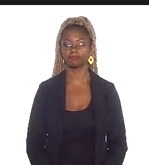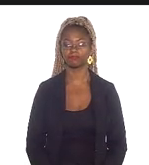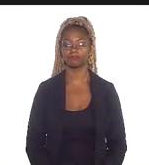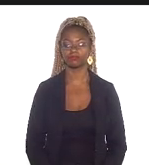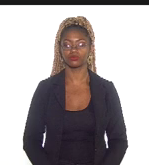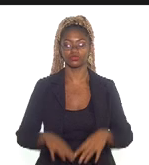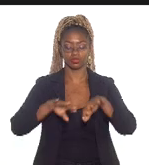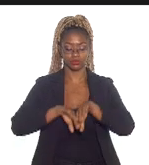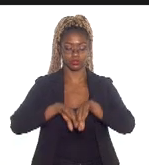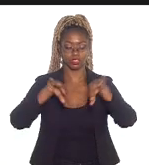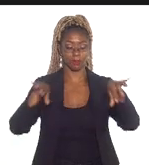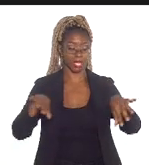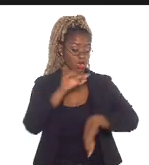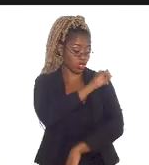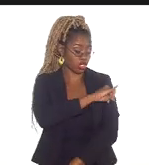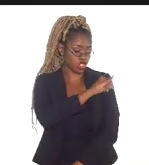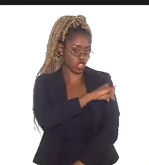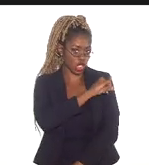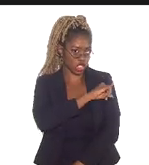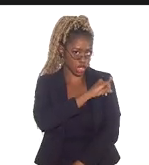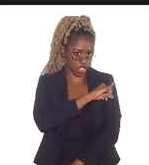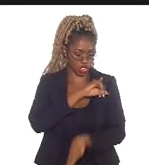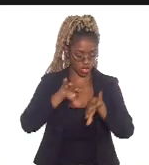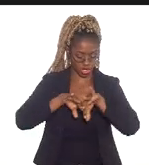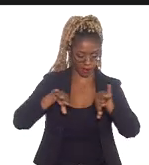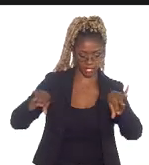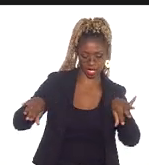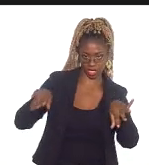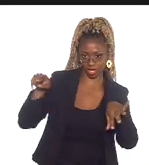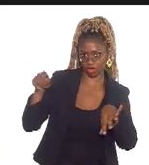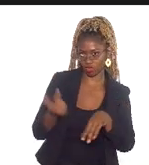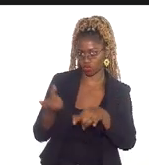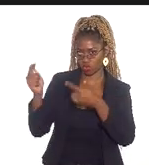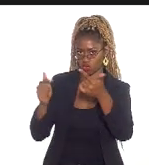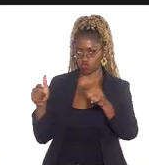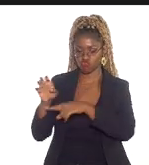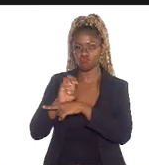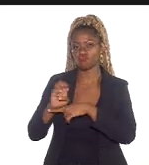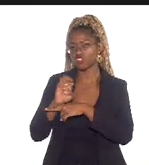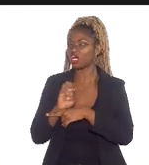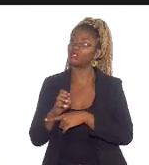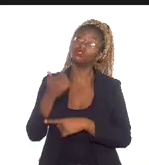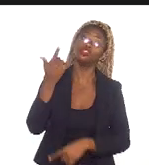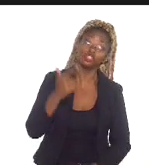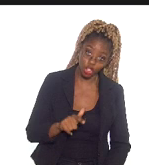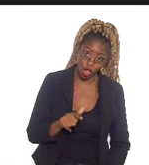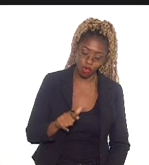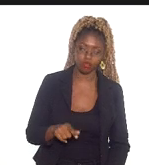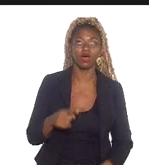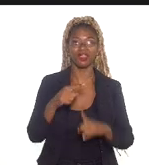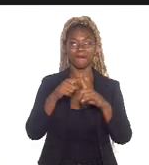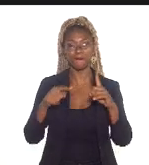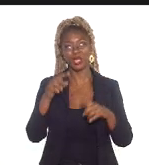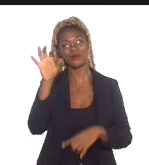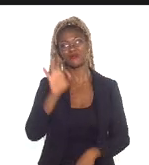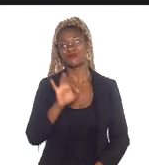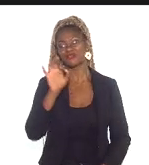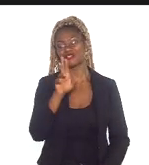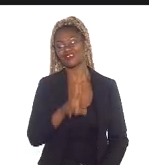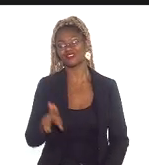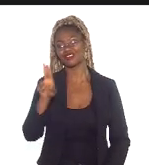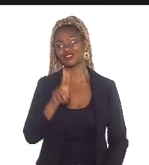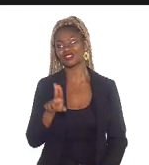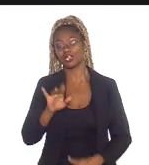separando o Rio de Janeiro com os demais estados, mais uma vez, naqueles 0,5% que são utilizados